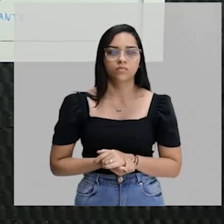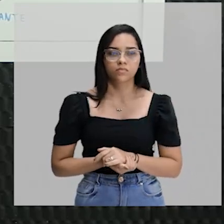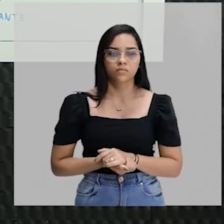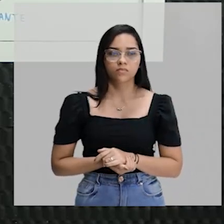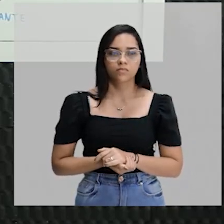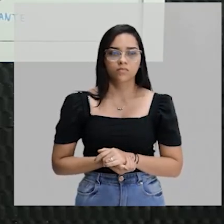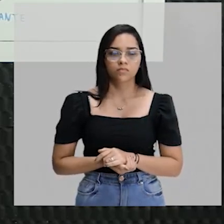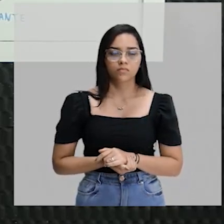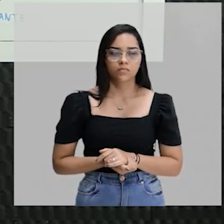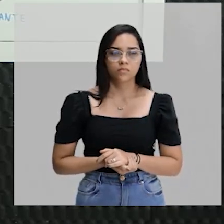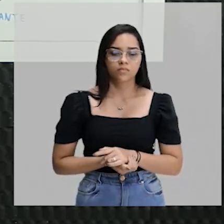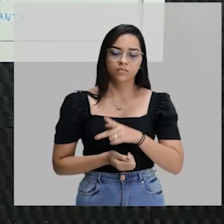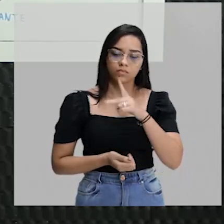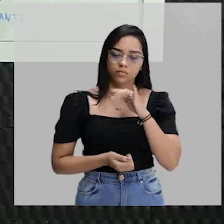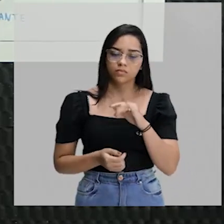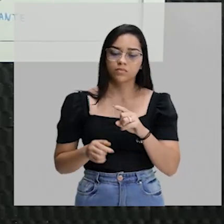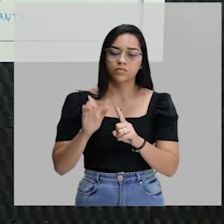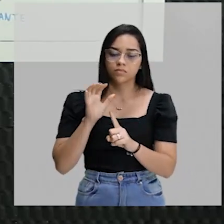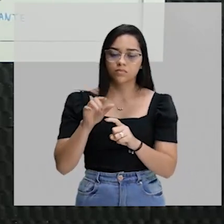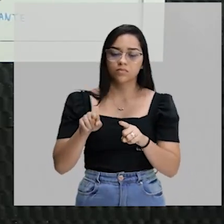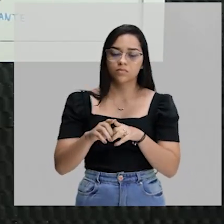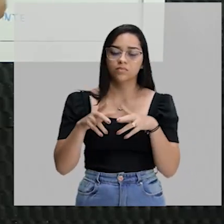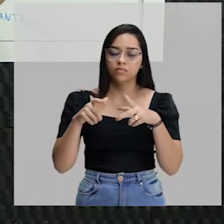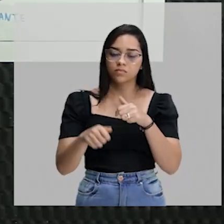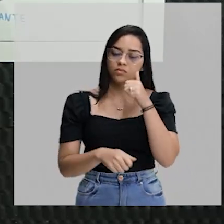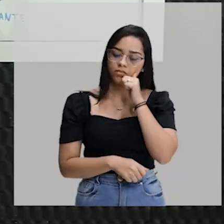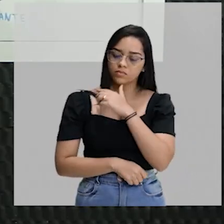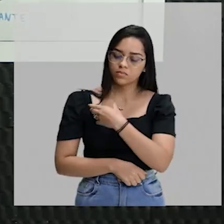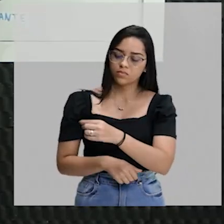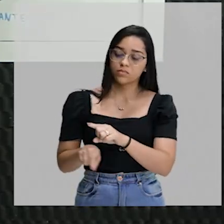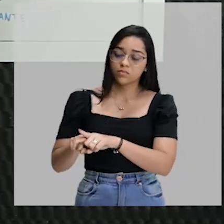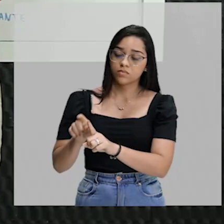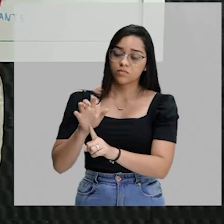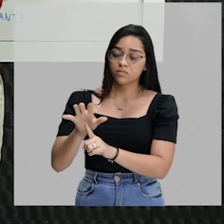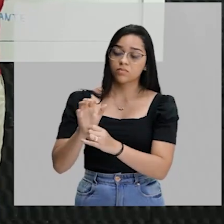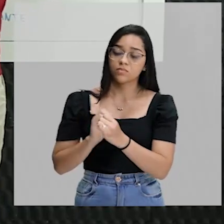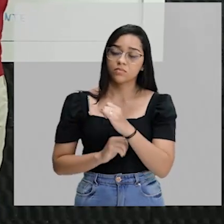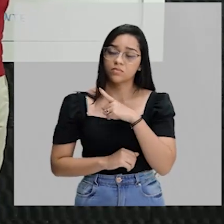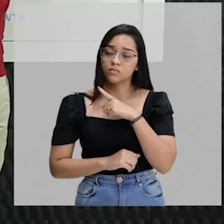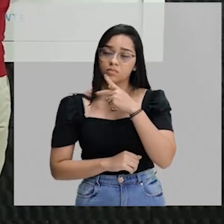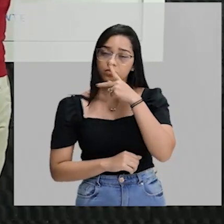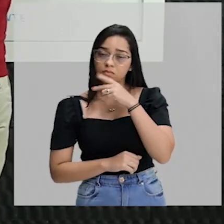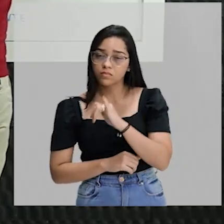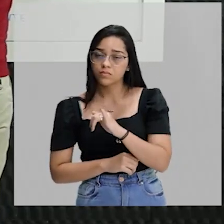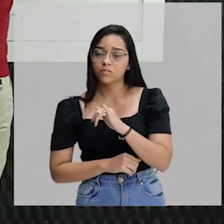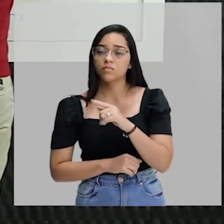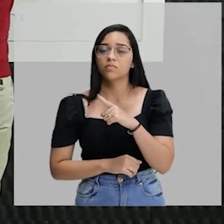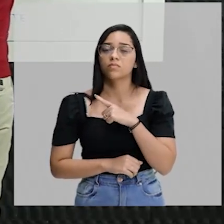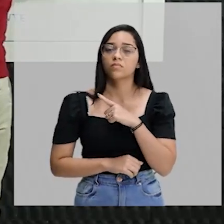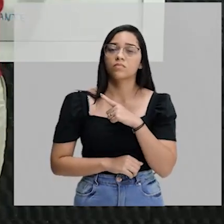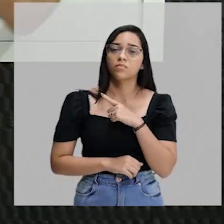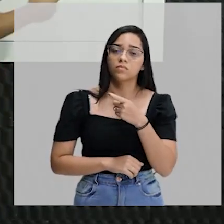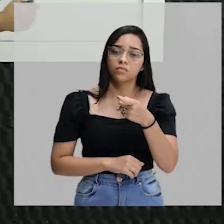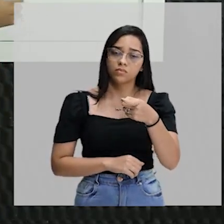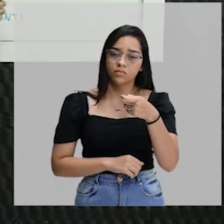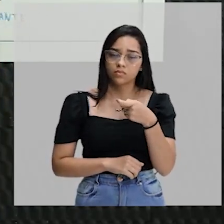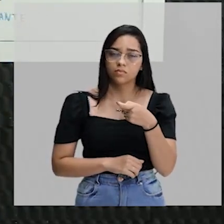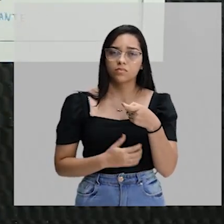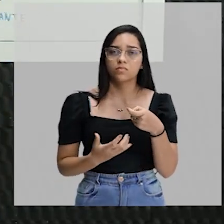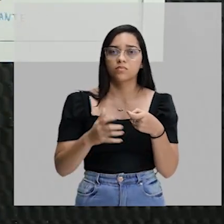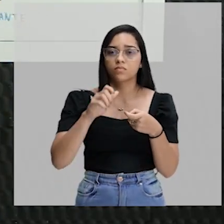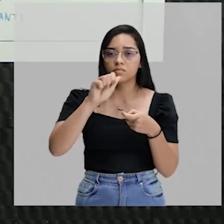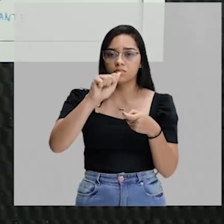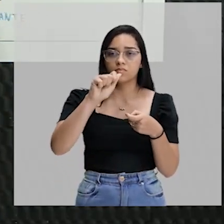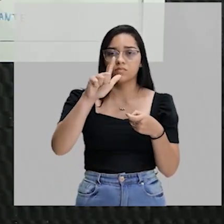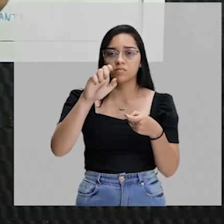ó. O pai afetado, todas as filhas afetadas. Se eu tiver o pai, que tem um X com o